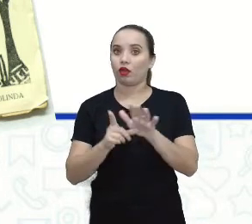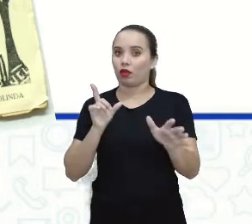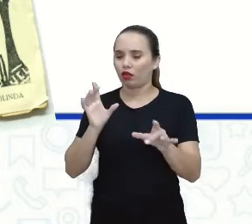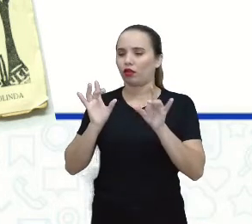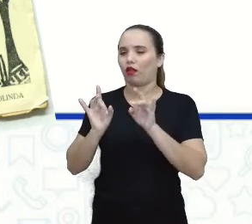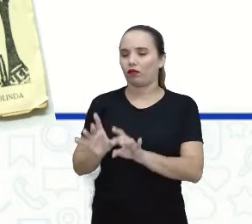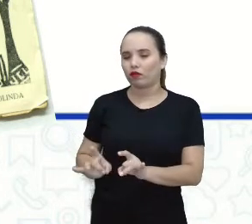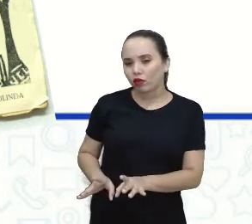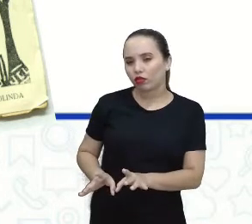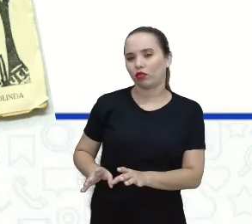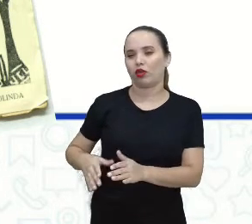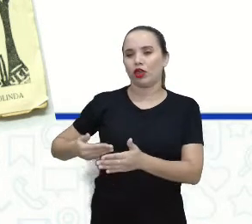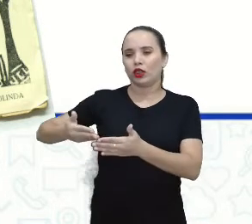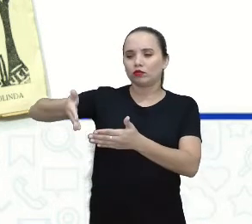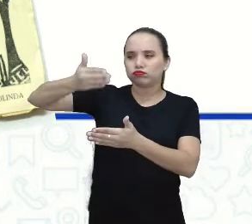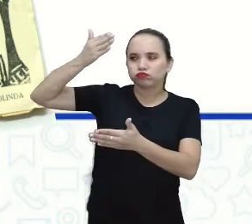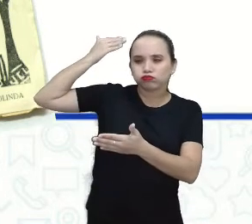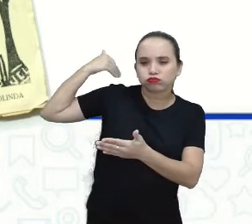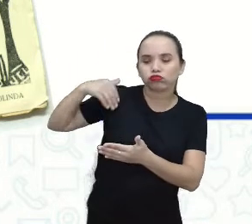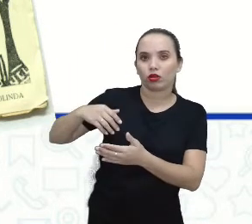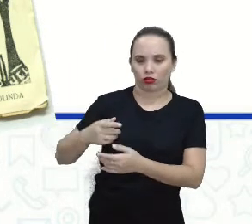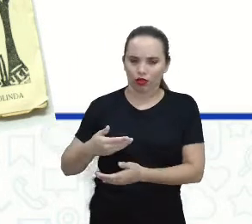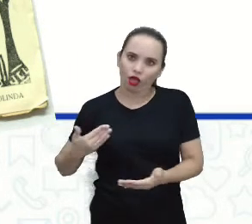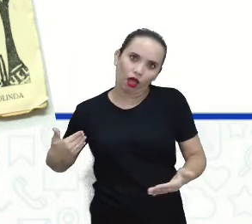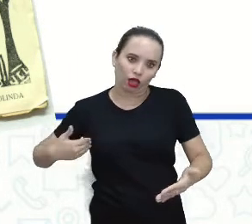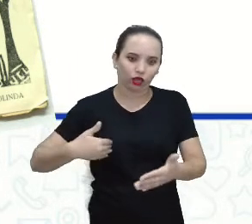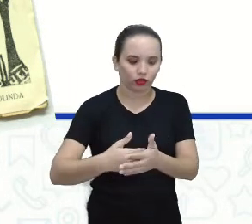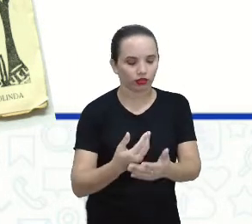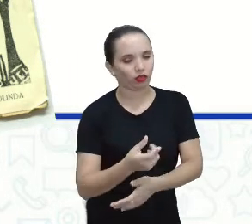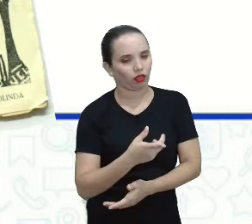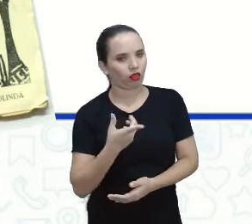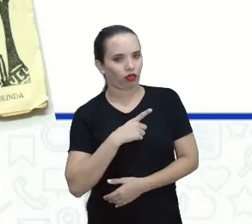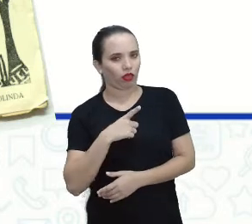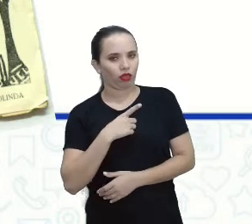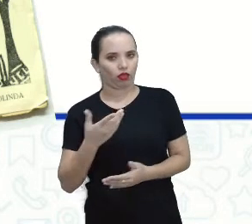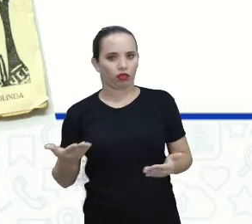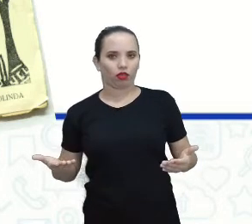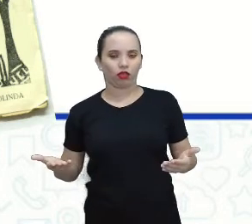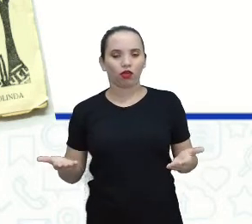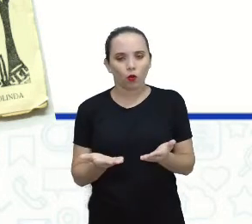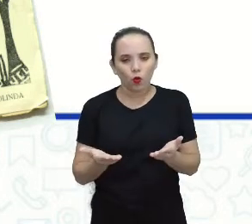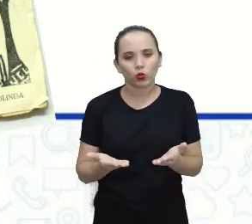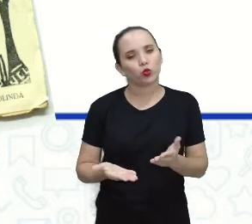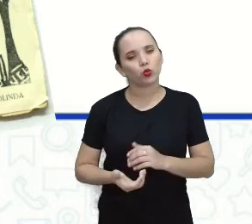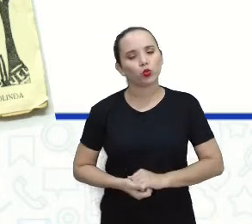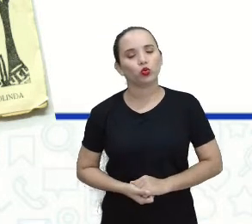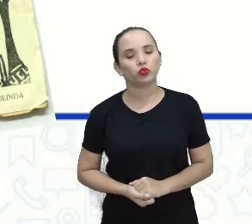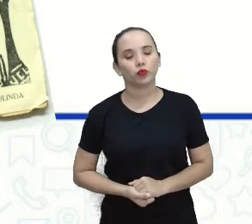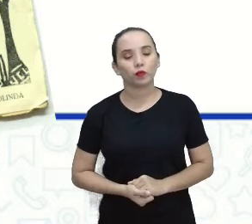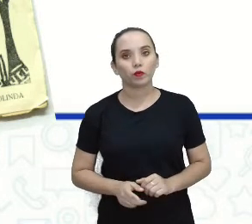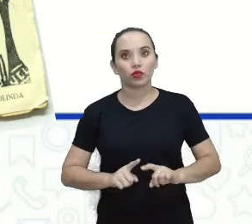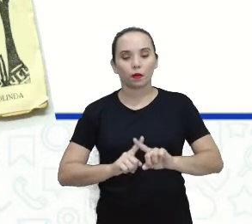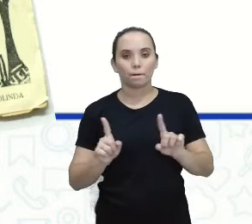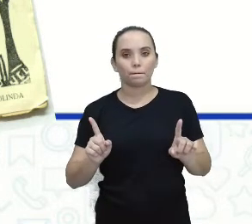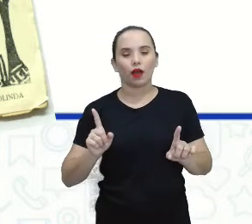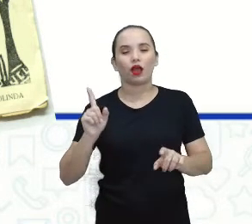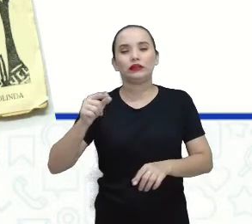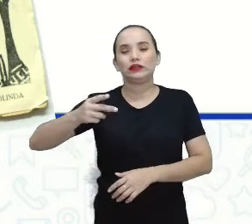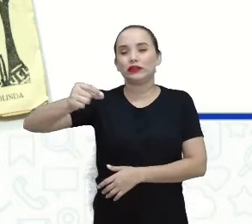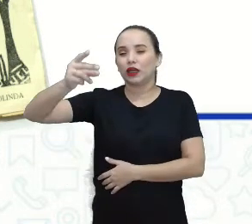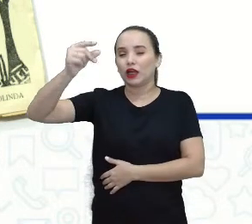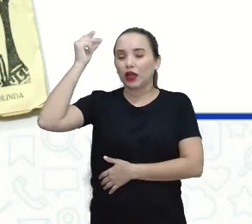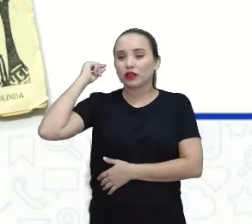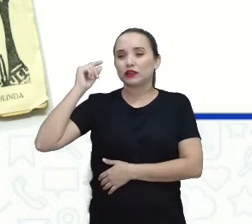Nordeste, né, em tempos passados, ainda está viva, né, uma cultura que ainda está viva, mas ela era